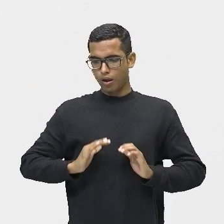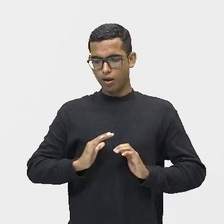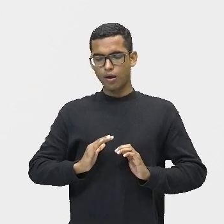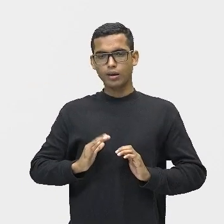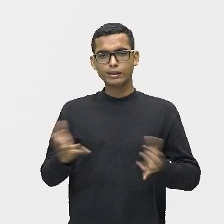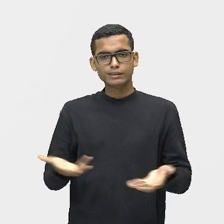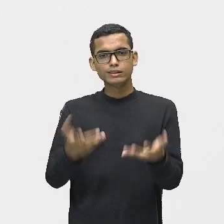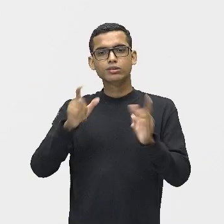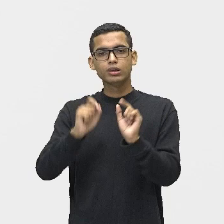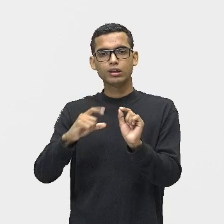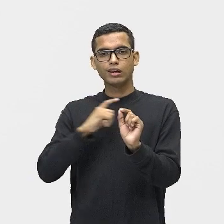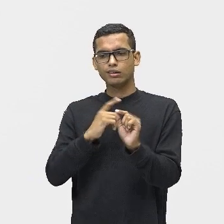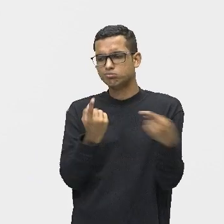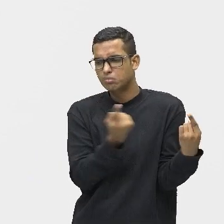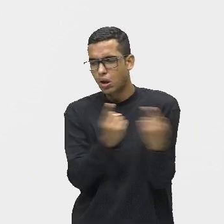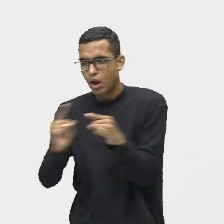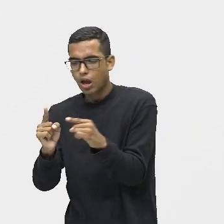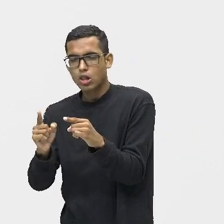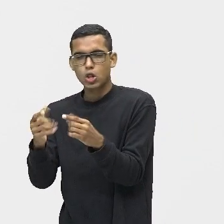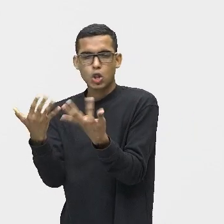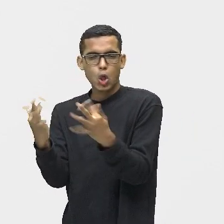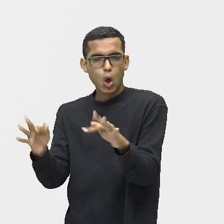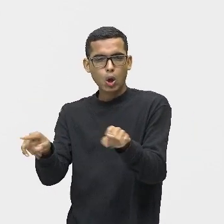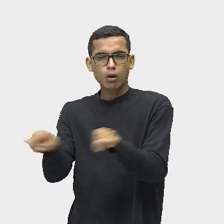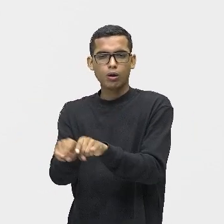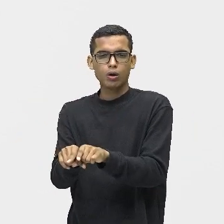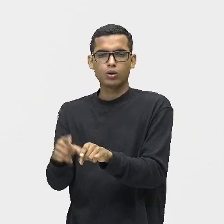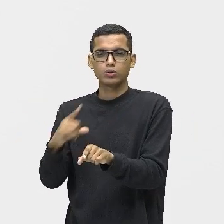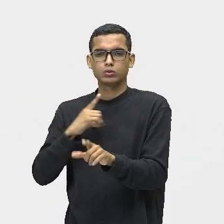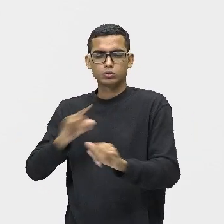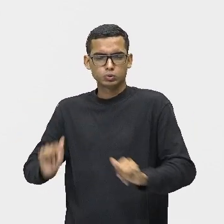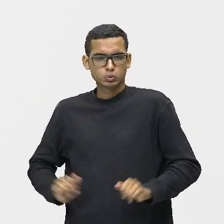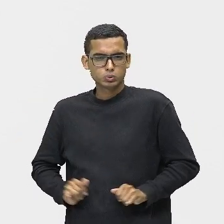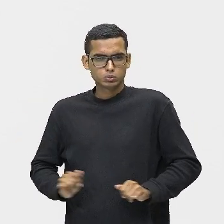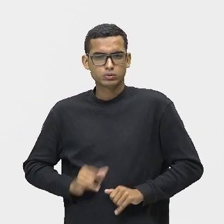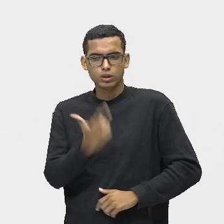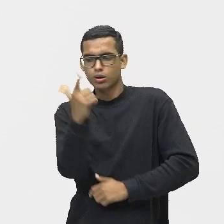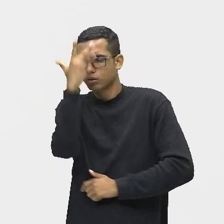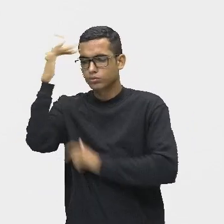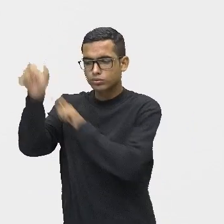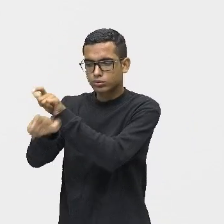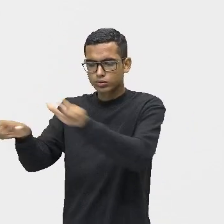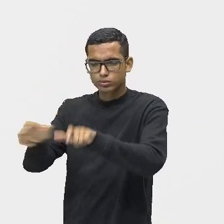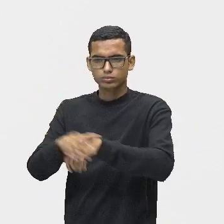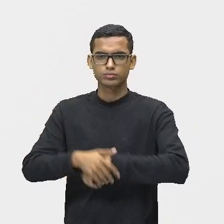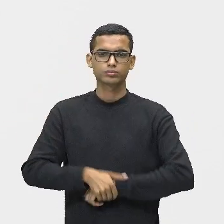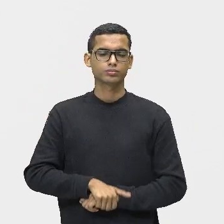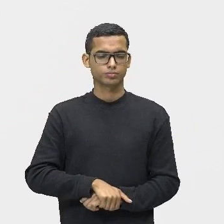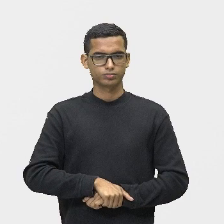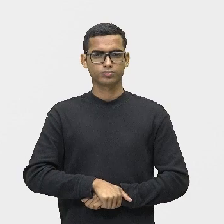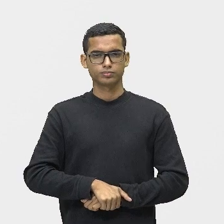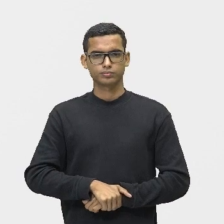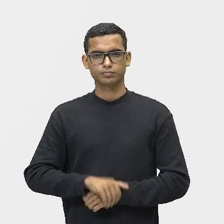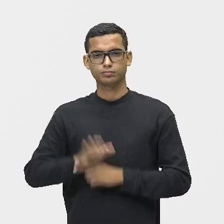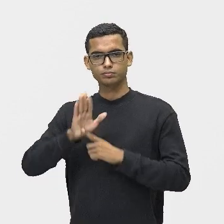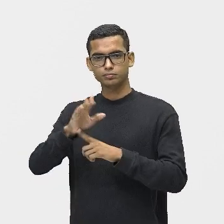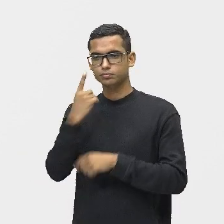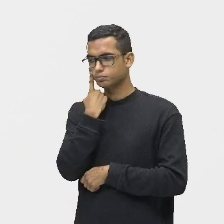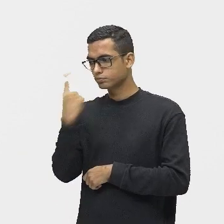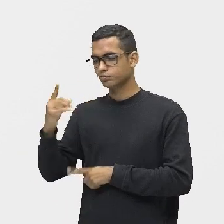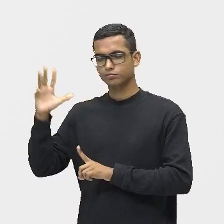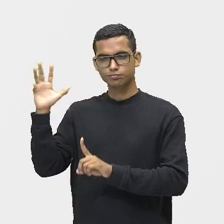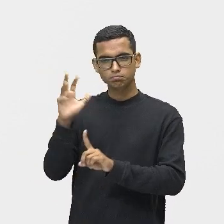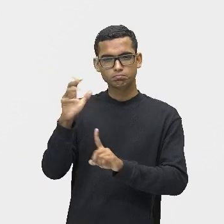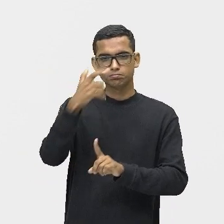a ideia dela de que os argumentos, ou seja, de que os filmes violentos e videogames com cenas violentas também influenciam